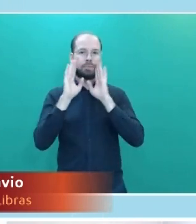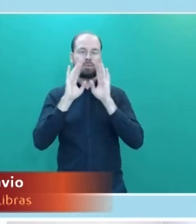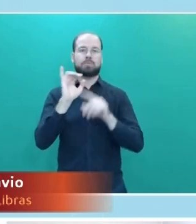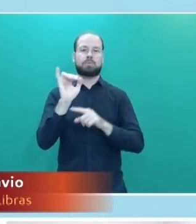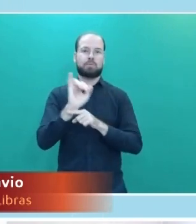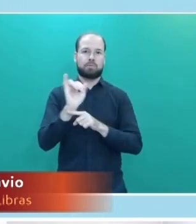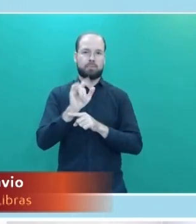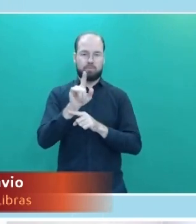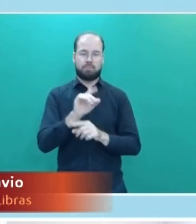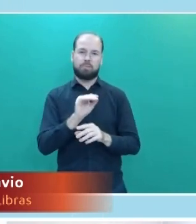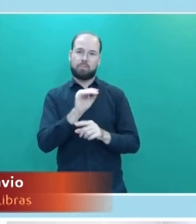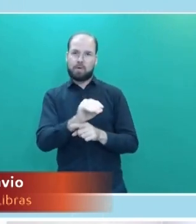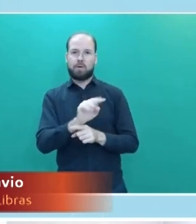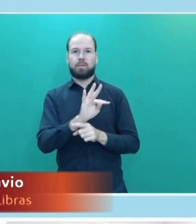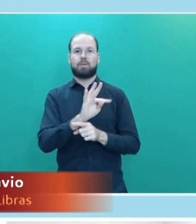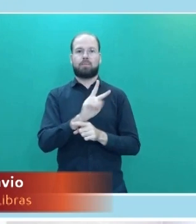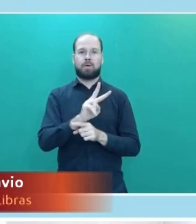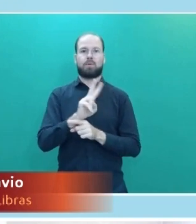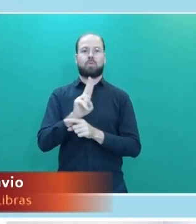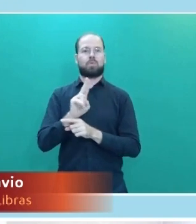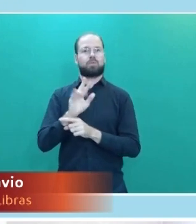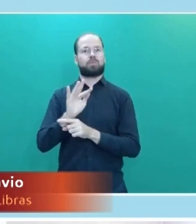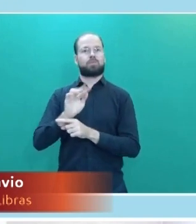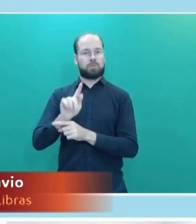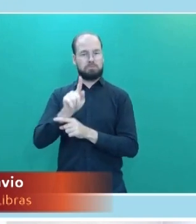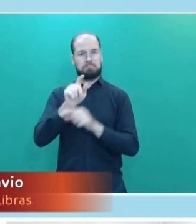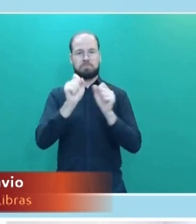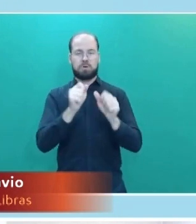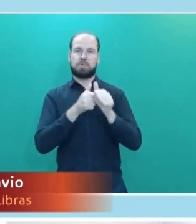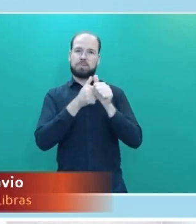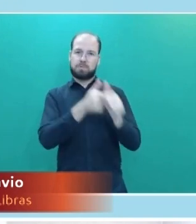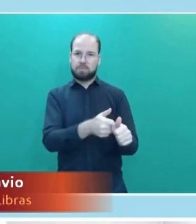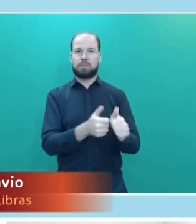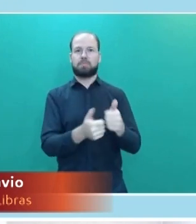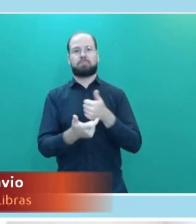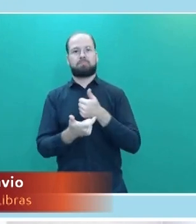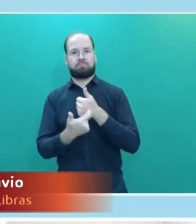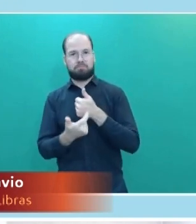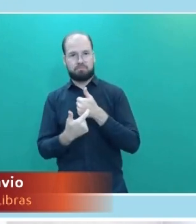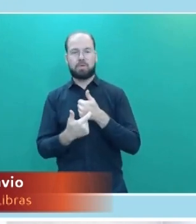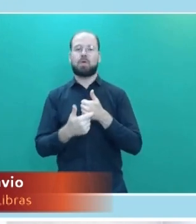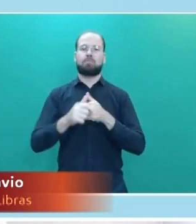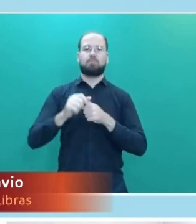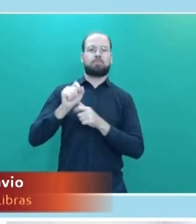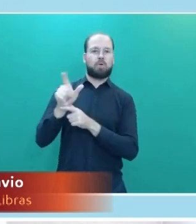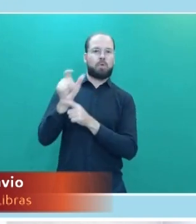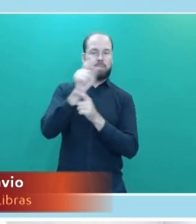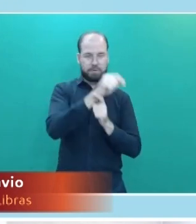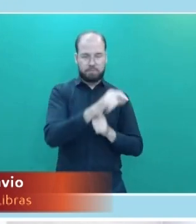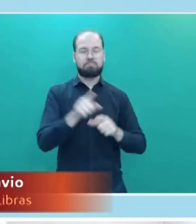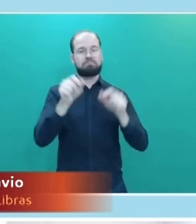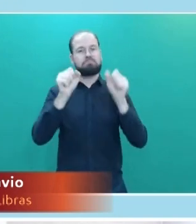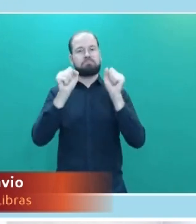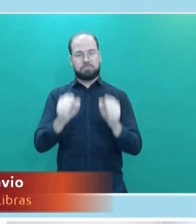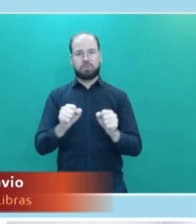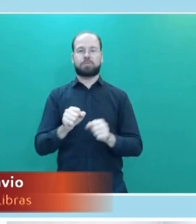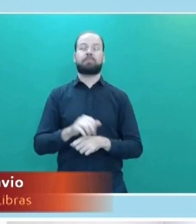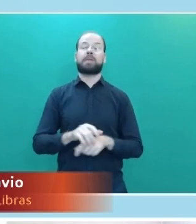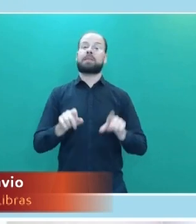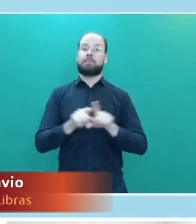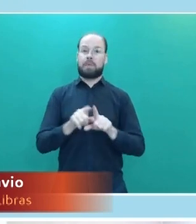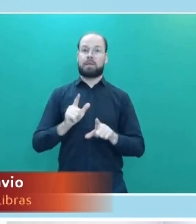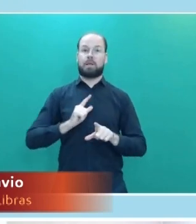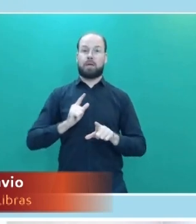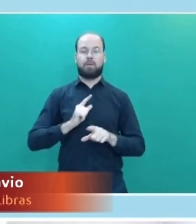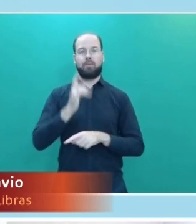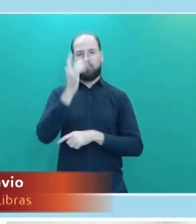procurar pela gente. Pode seguir, curtir, compartilhar e nos ajudar a construir a TV UFG. Além disso, a gente tem um canal fácil também, que é o